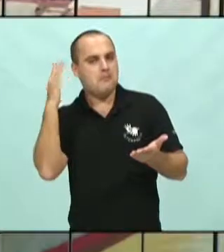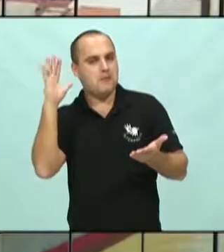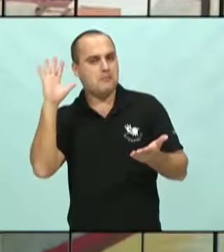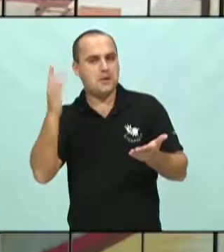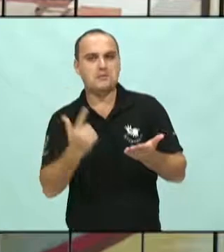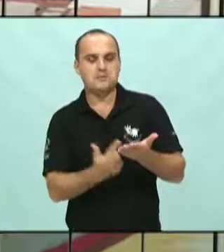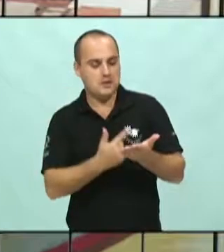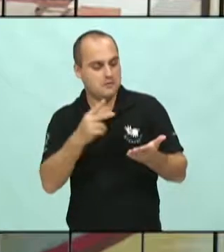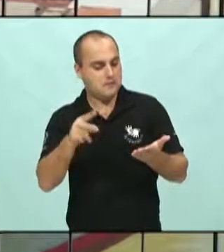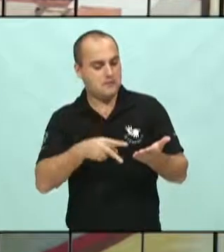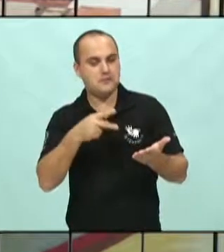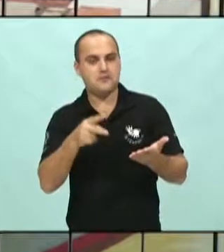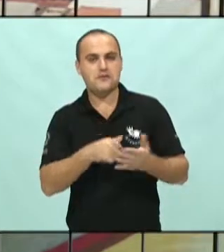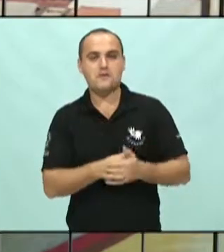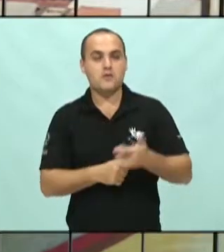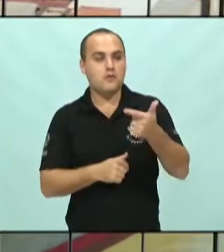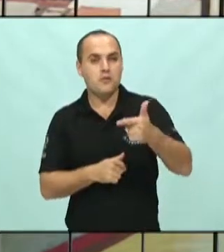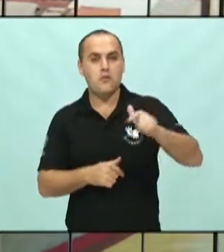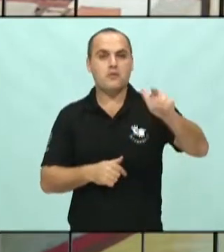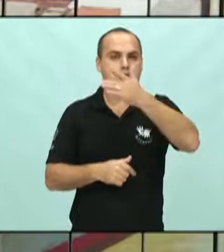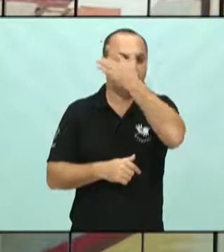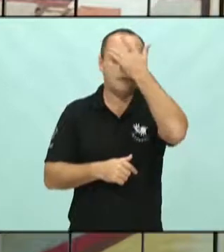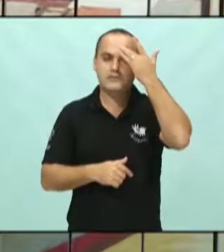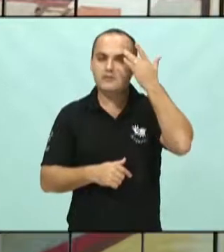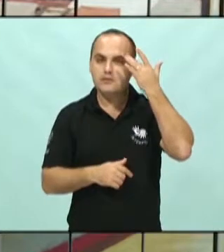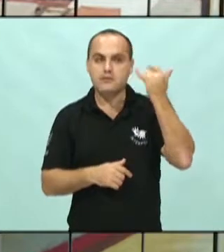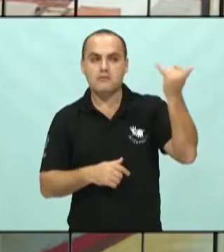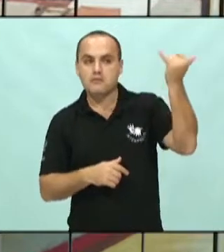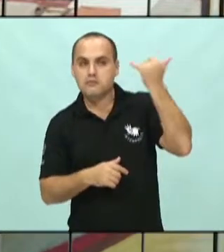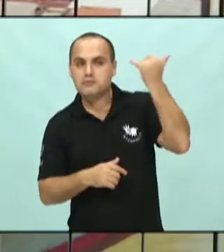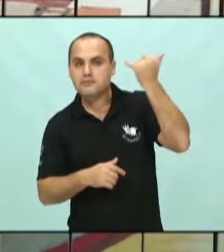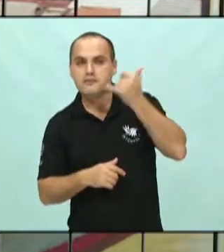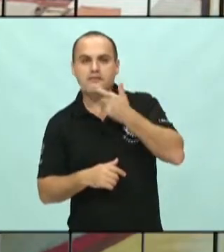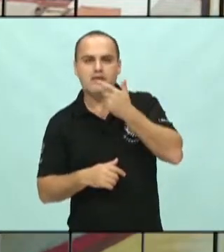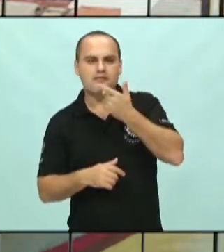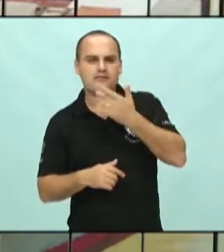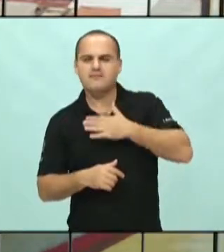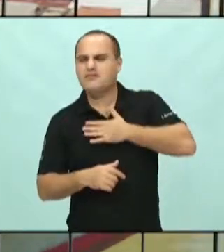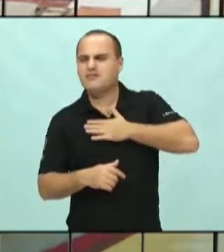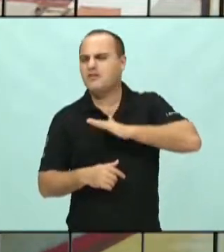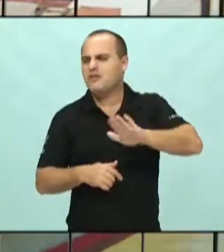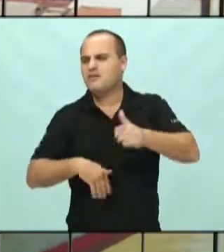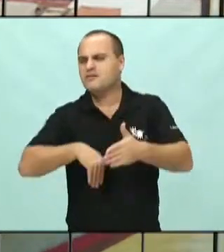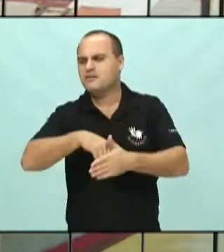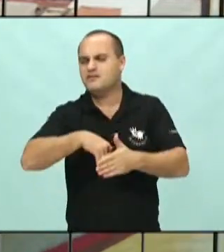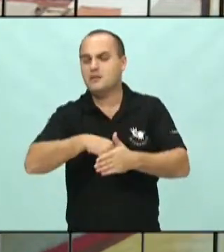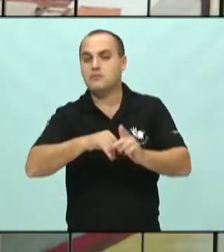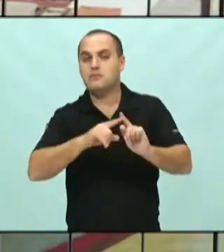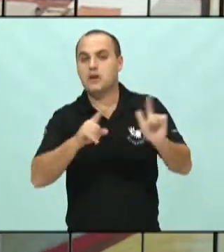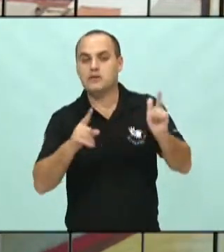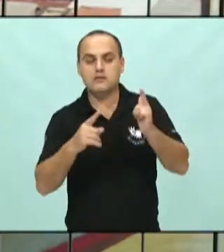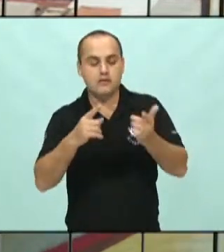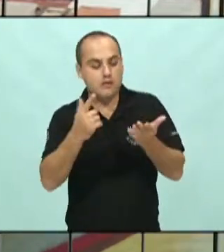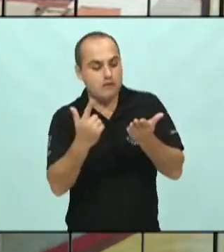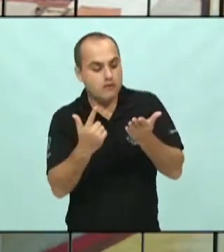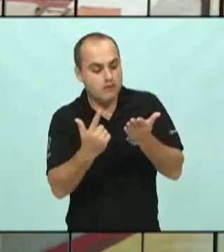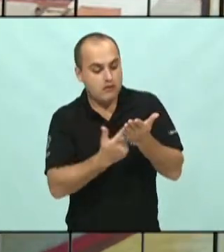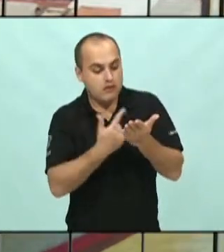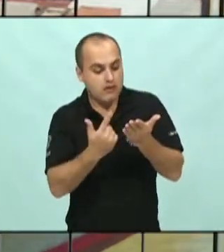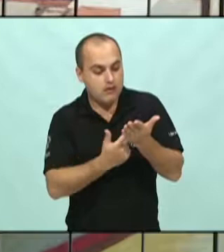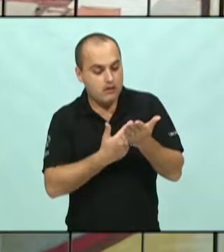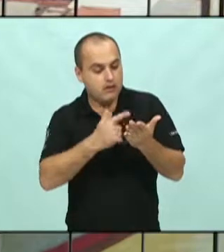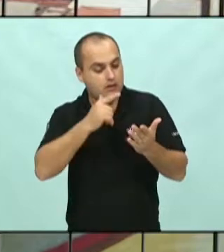pessoas que me chegaram até mim informações de pessoas que nem gostam tanto sim, de futebol, mas que começaram a ler o livro e se